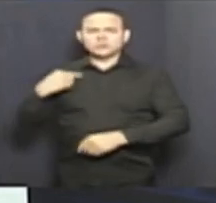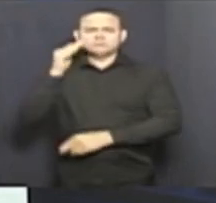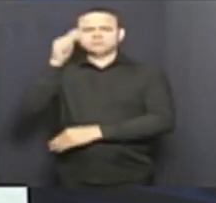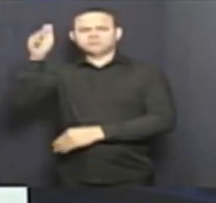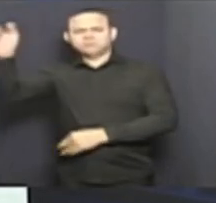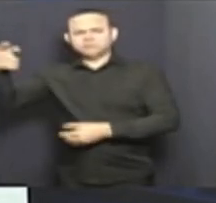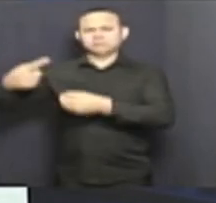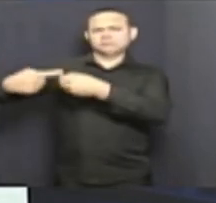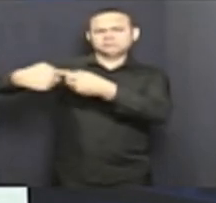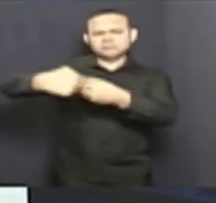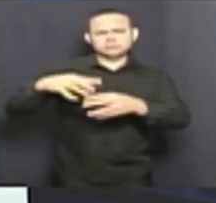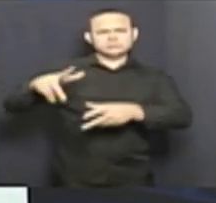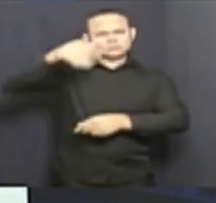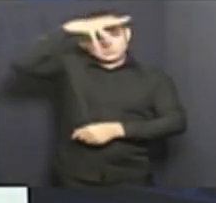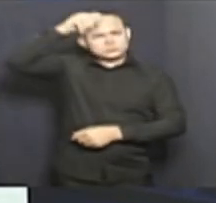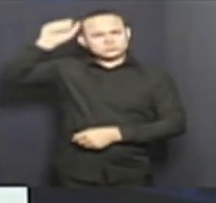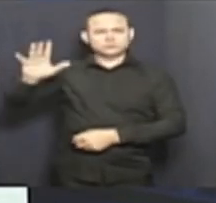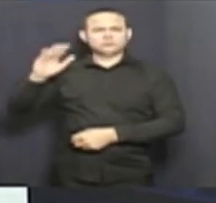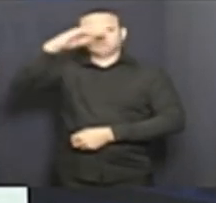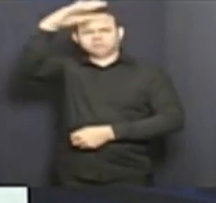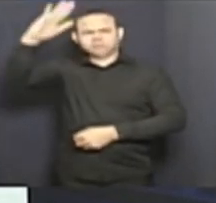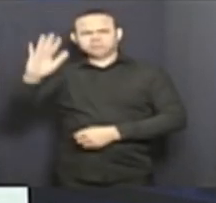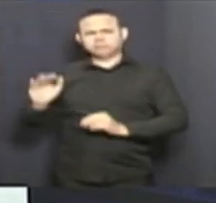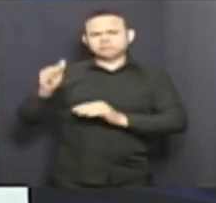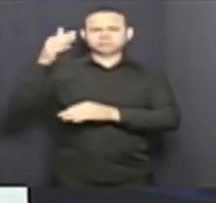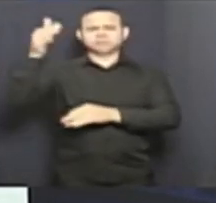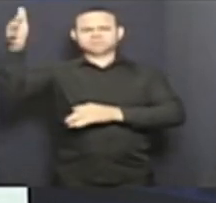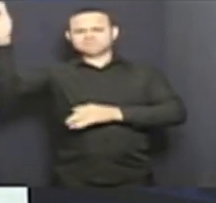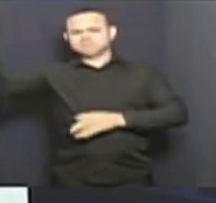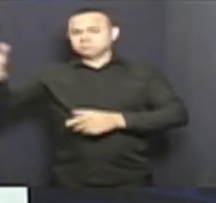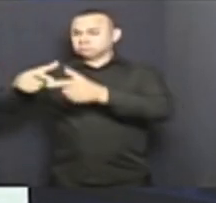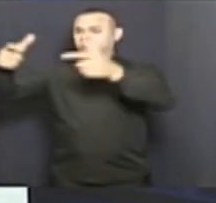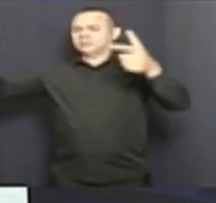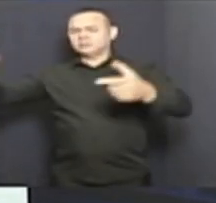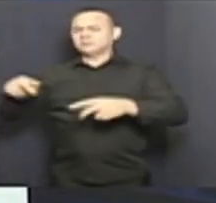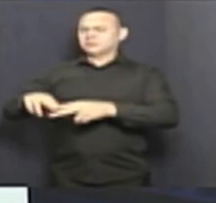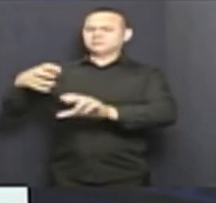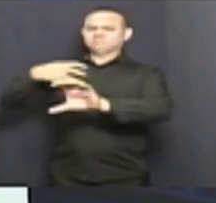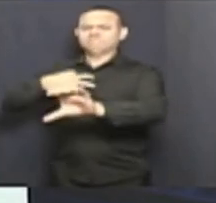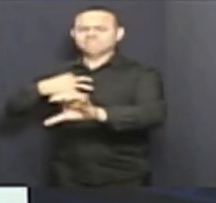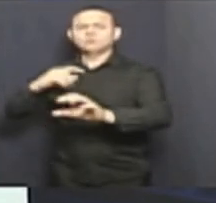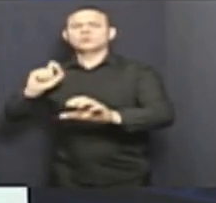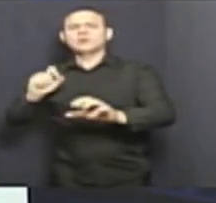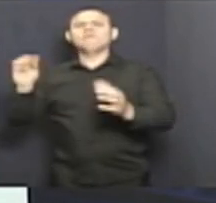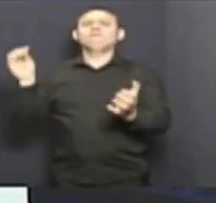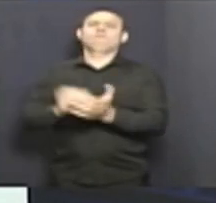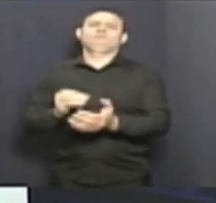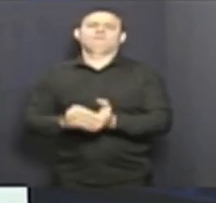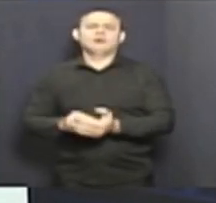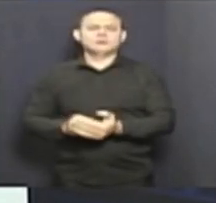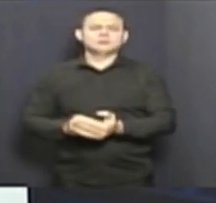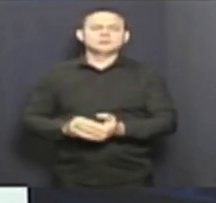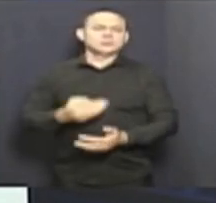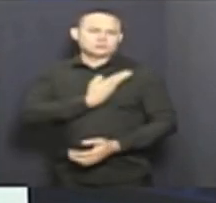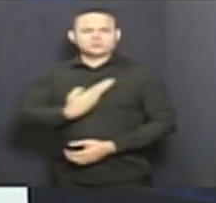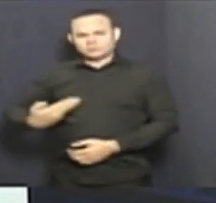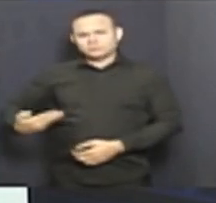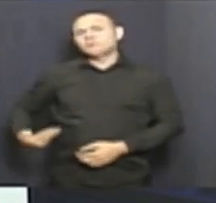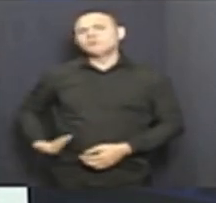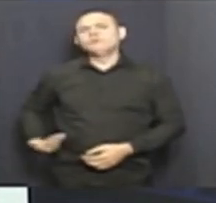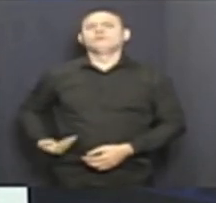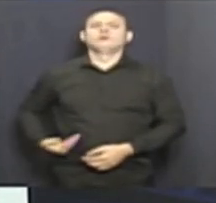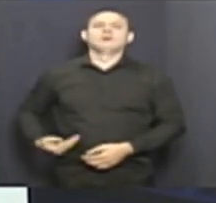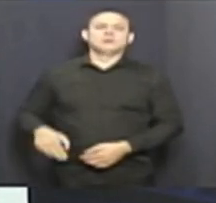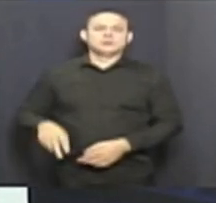andando muito o estado é enorme é grande e nós sentimos aí uma ausência muito grande por parte do governo do estado em todas as ações